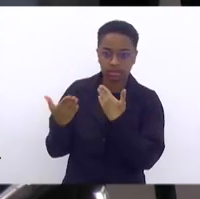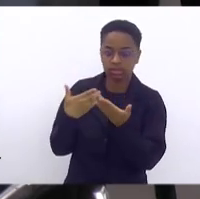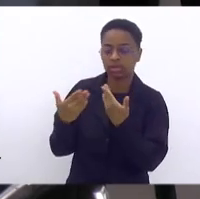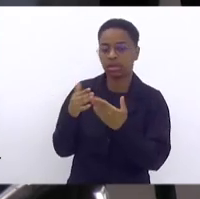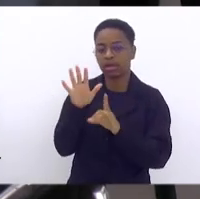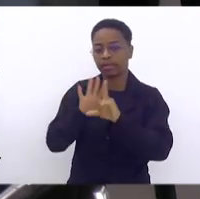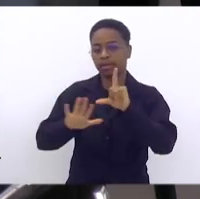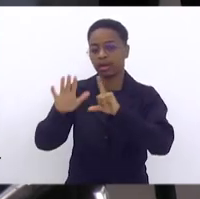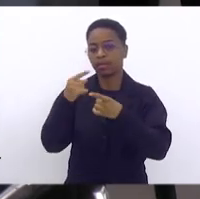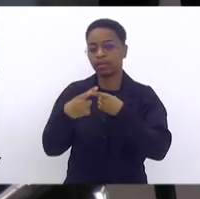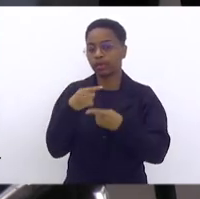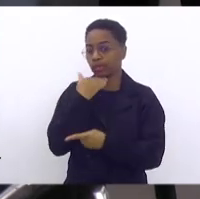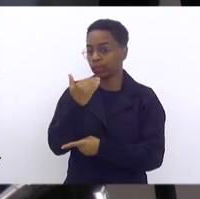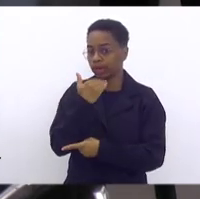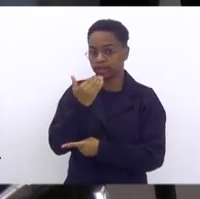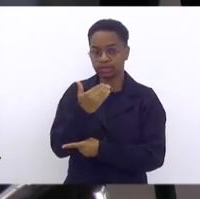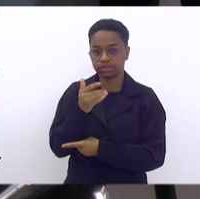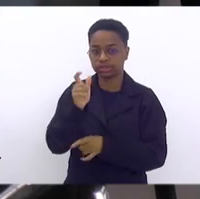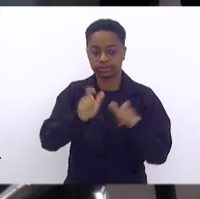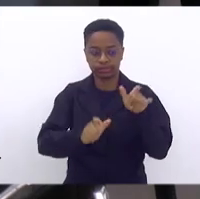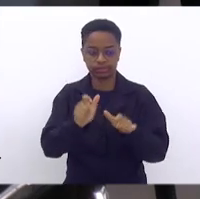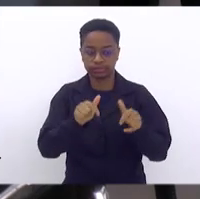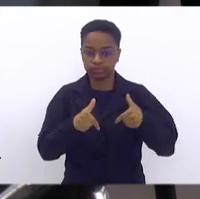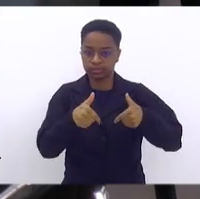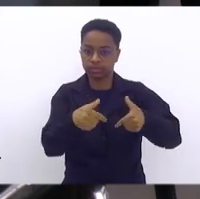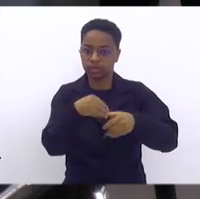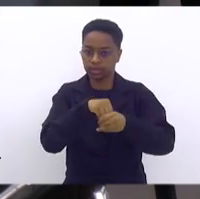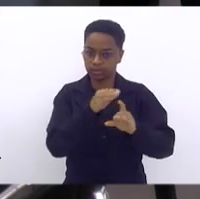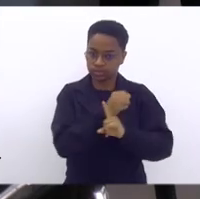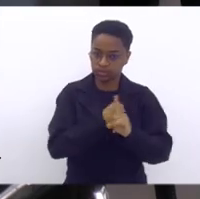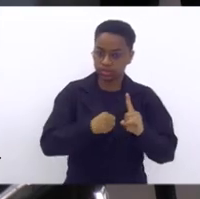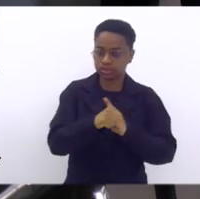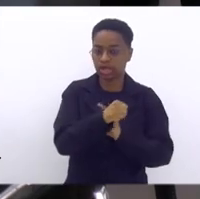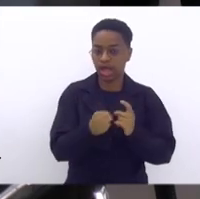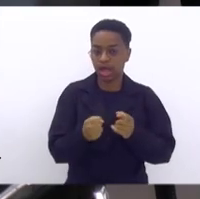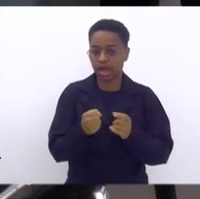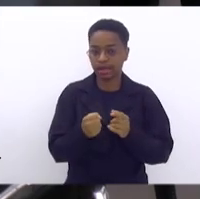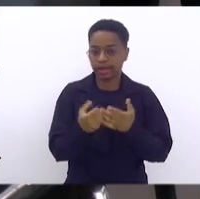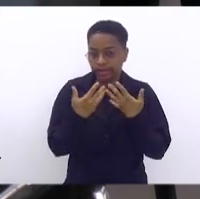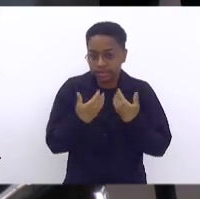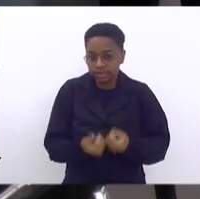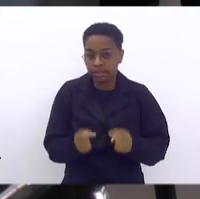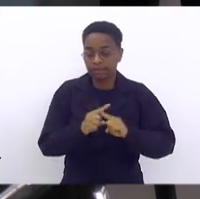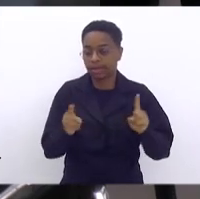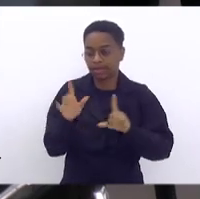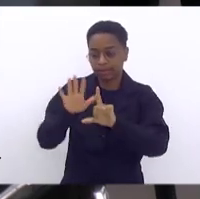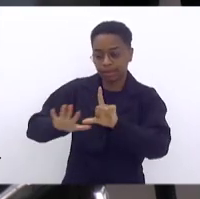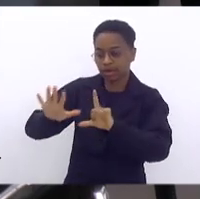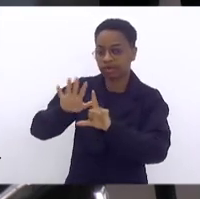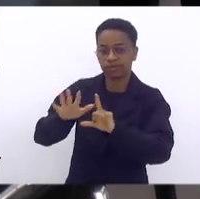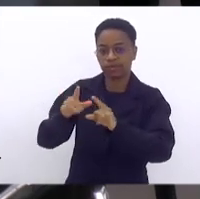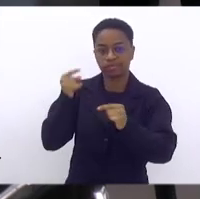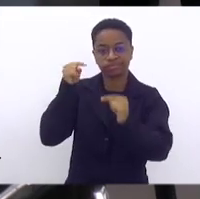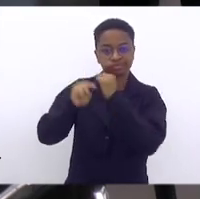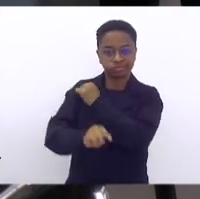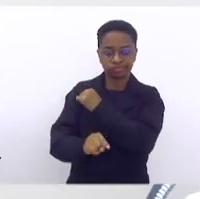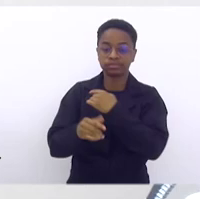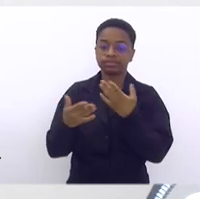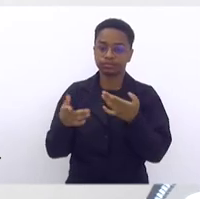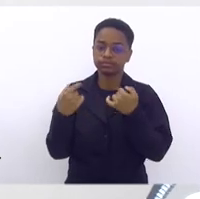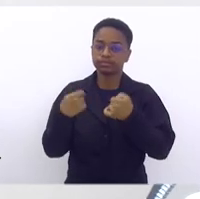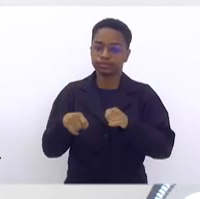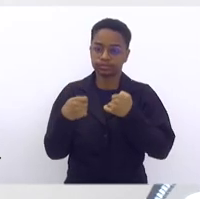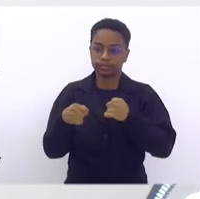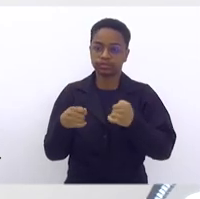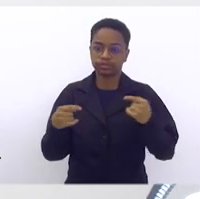que determinados atores da sociedade civil assumam esse marco e as plataformas não. Então, precisa haver também esse diálogo